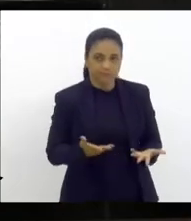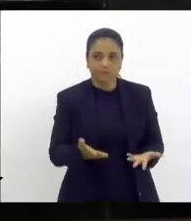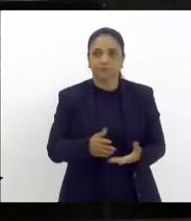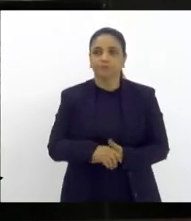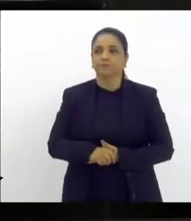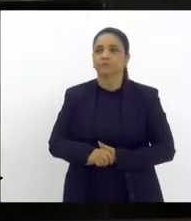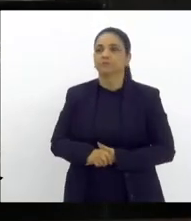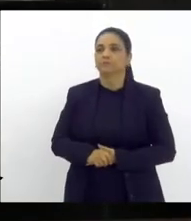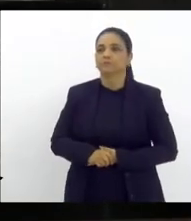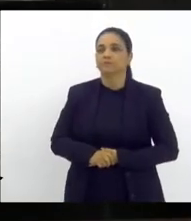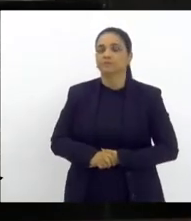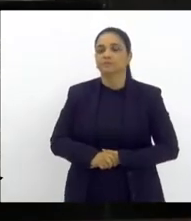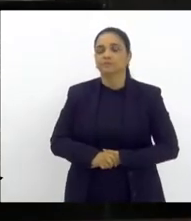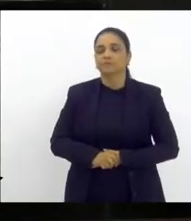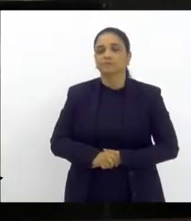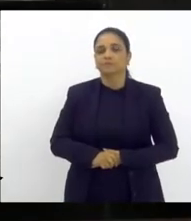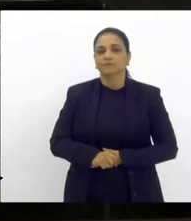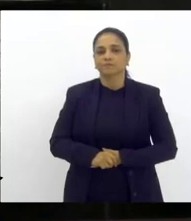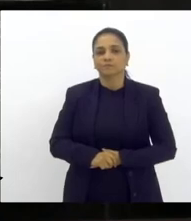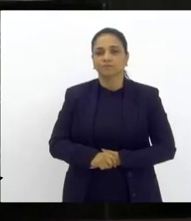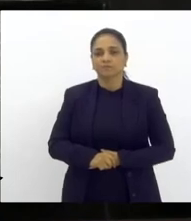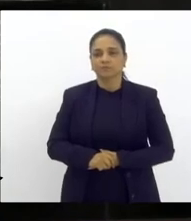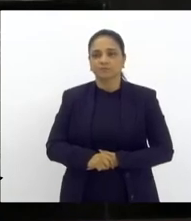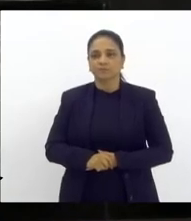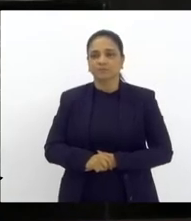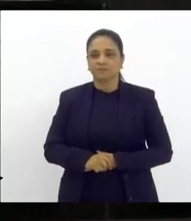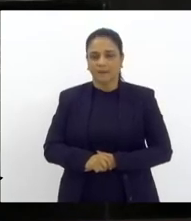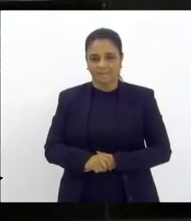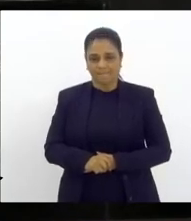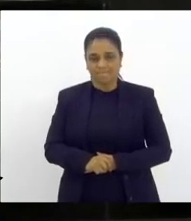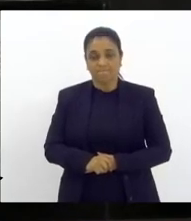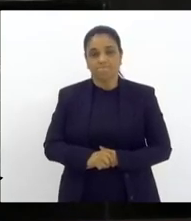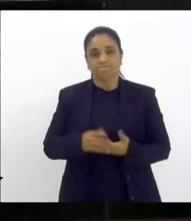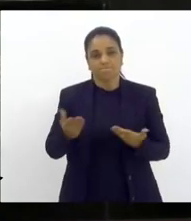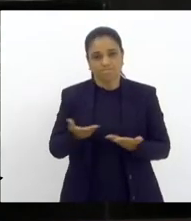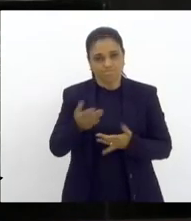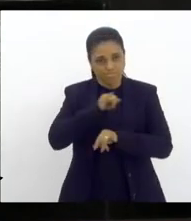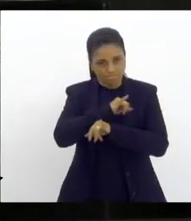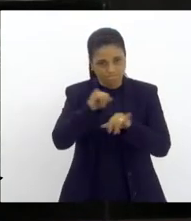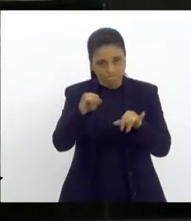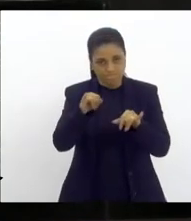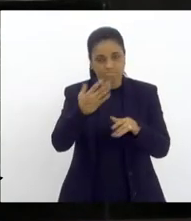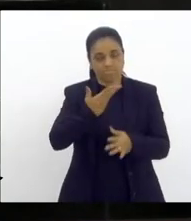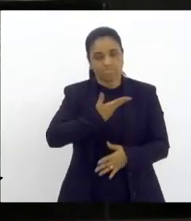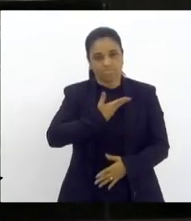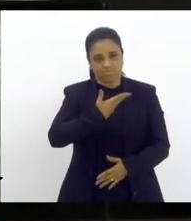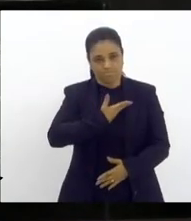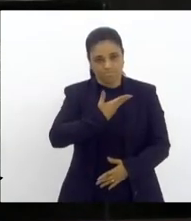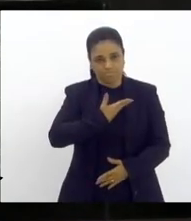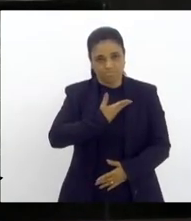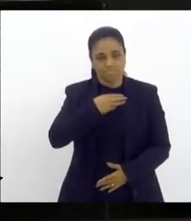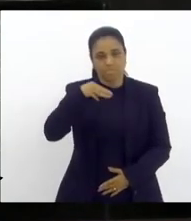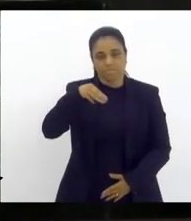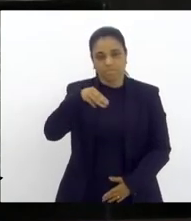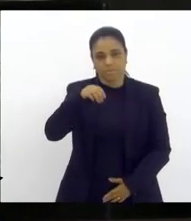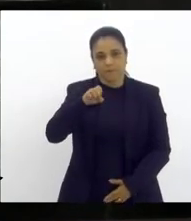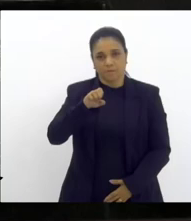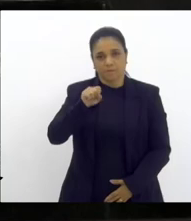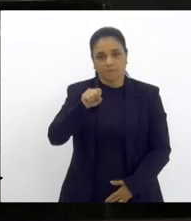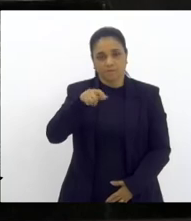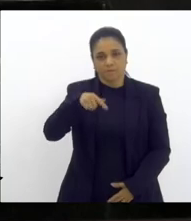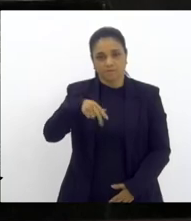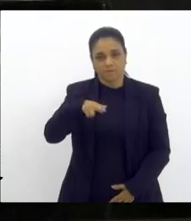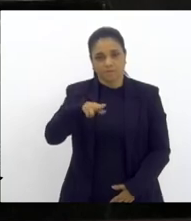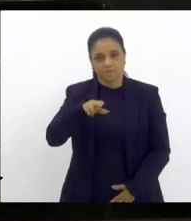bom queria Então dizer aos companheiros e os companheiros lá de Mesquita da frente